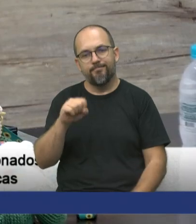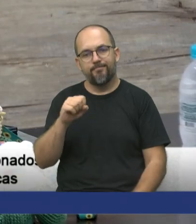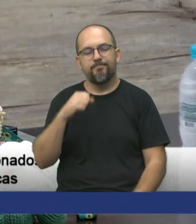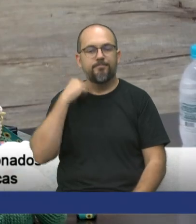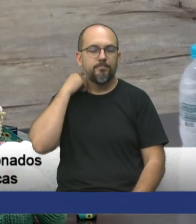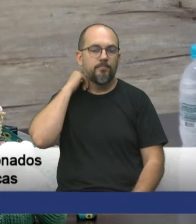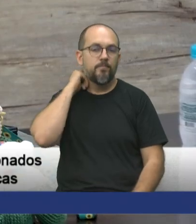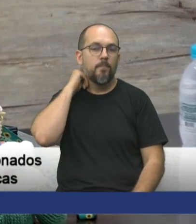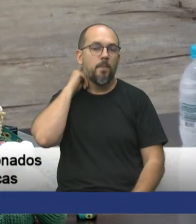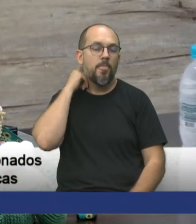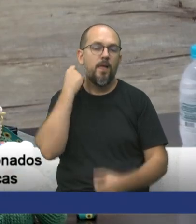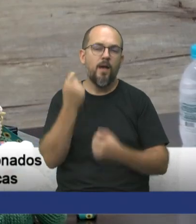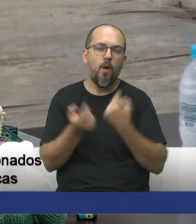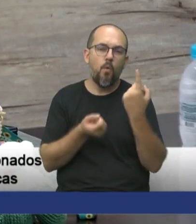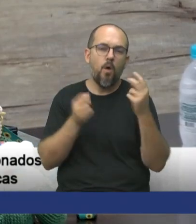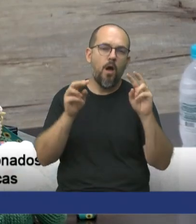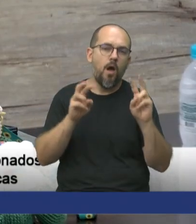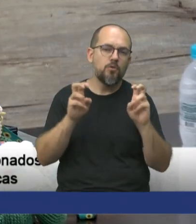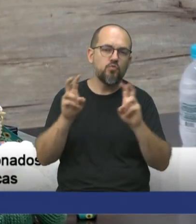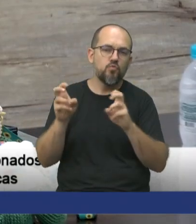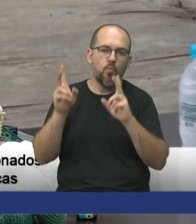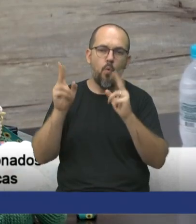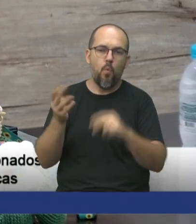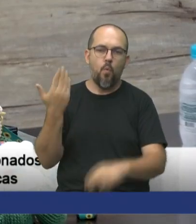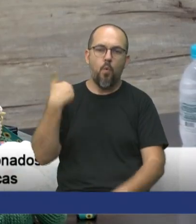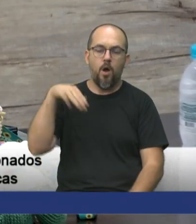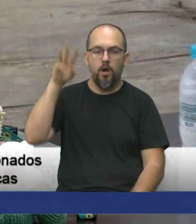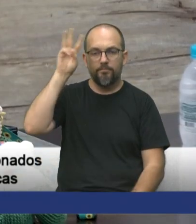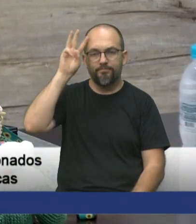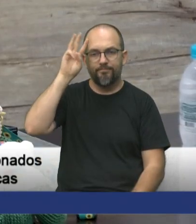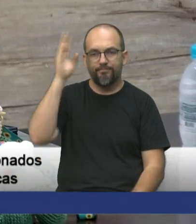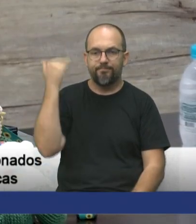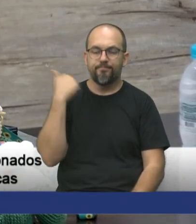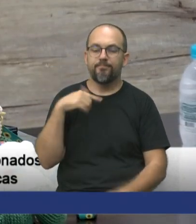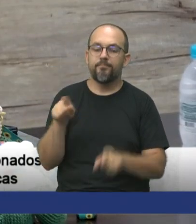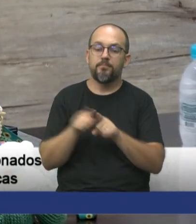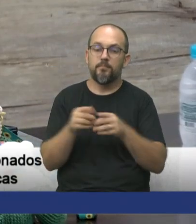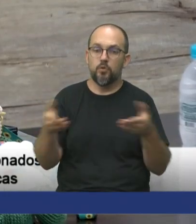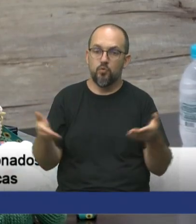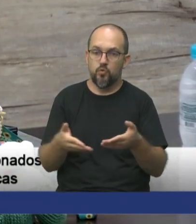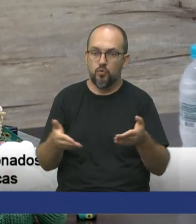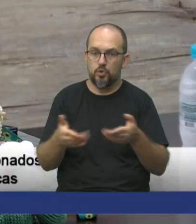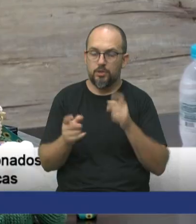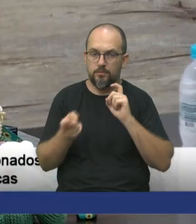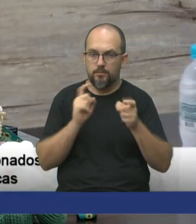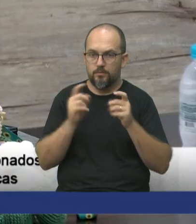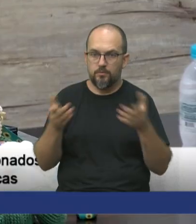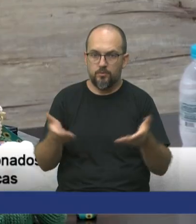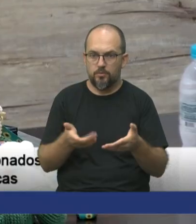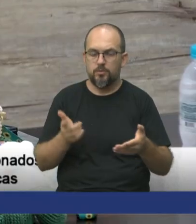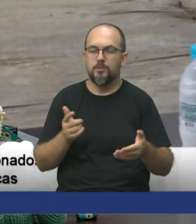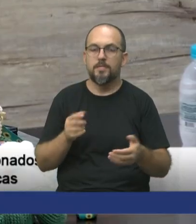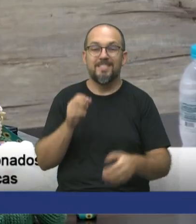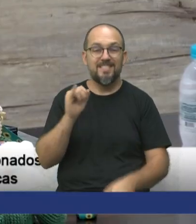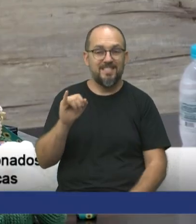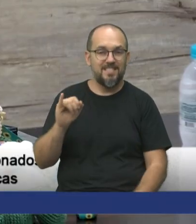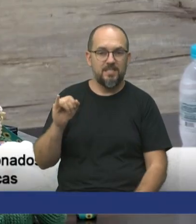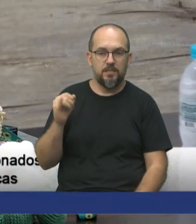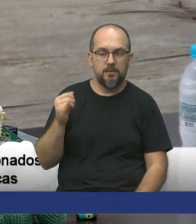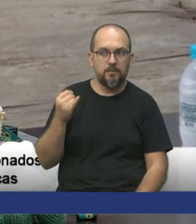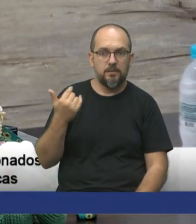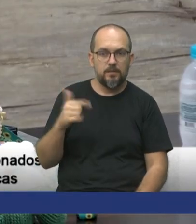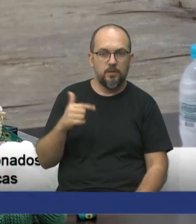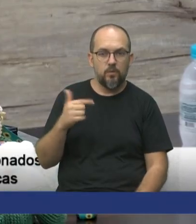assuntos, como os que nós tratamos na terça-feira e o que nós vamos tratar hoje, ele, se não estiver acima